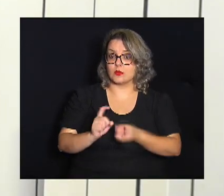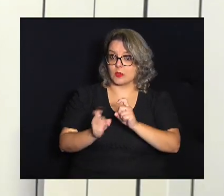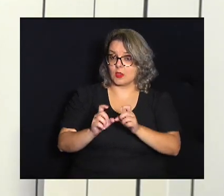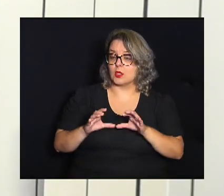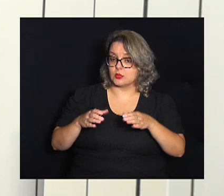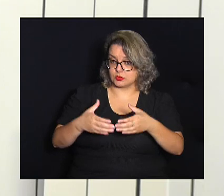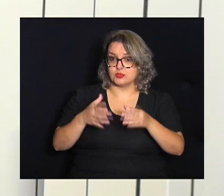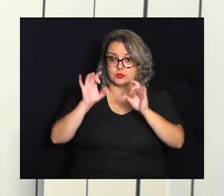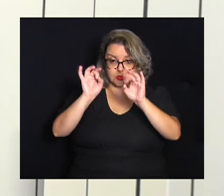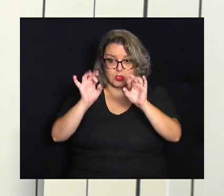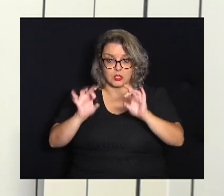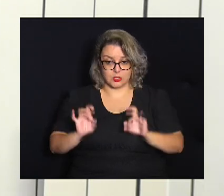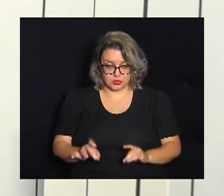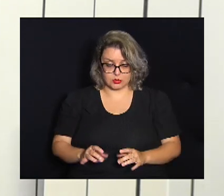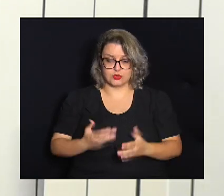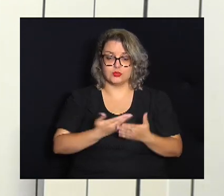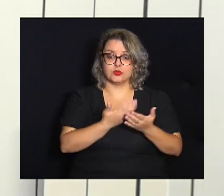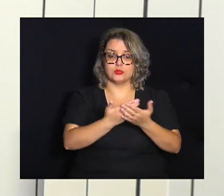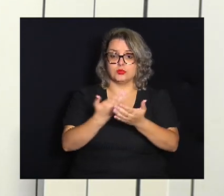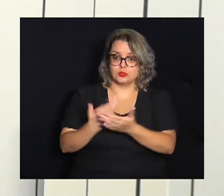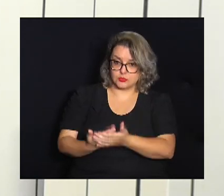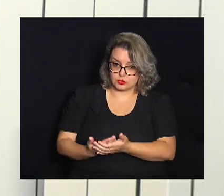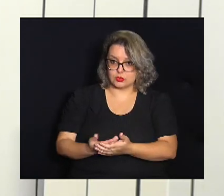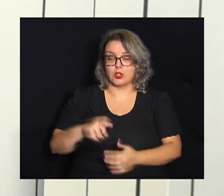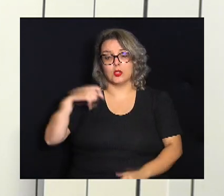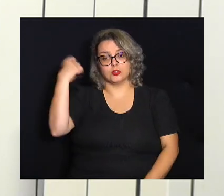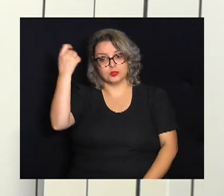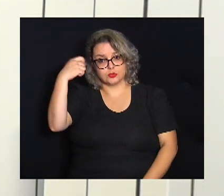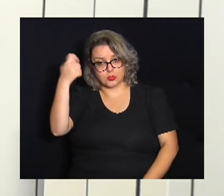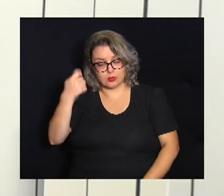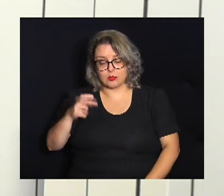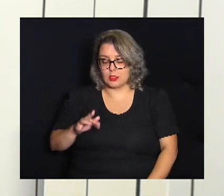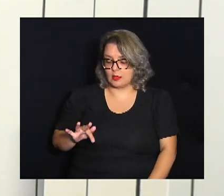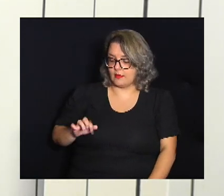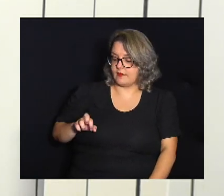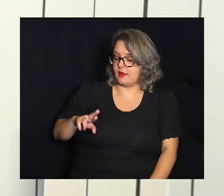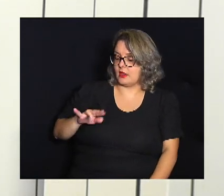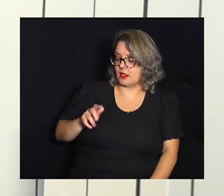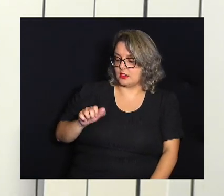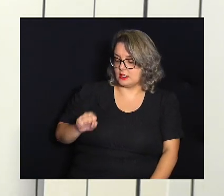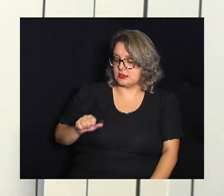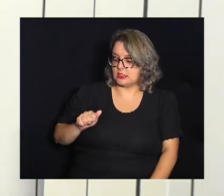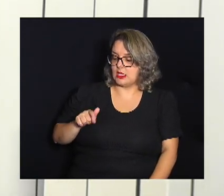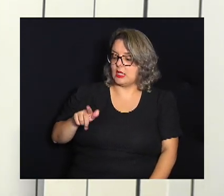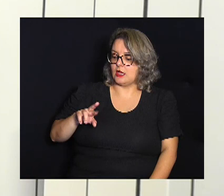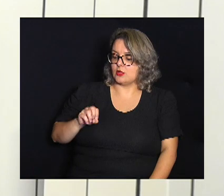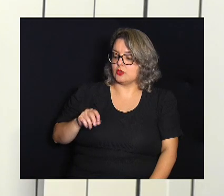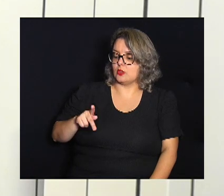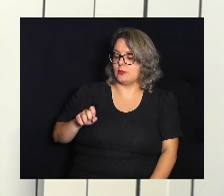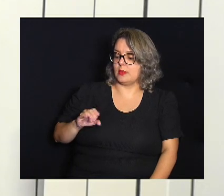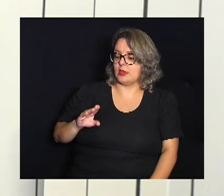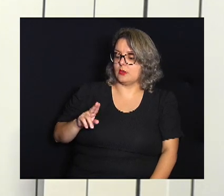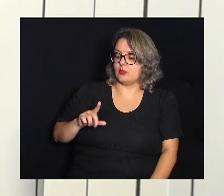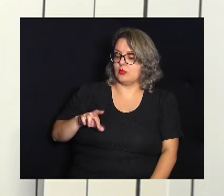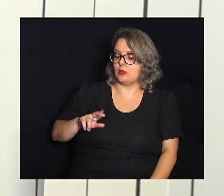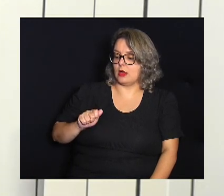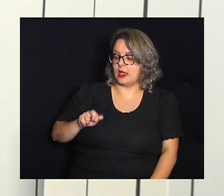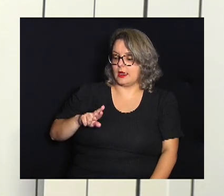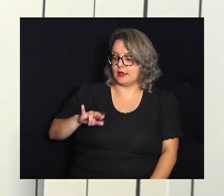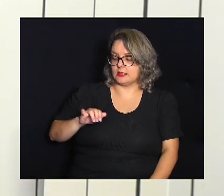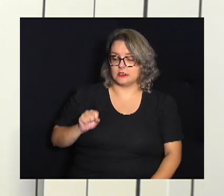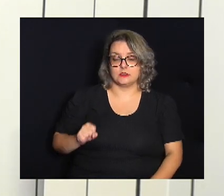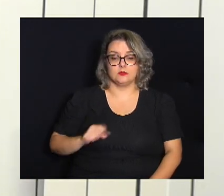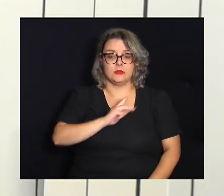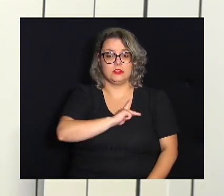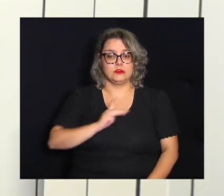Comissão Especial de Estudos sobre Rodeios e Feiras Agropecuárias, presidida pelo vereador Arnaldo Salvetti,